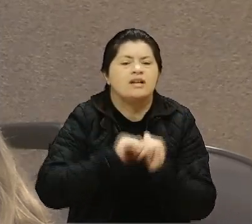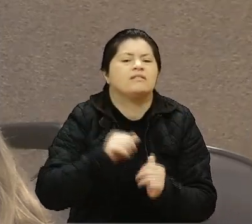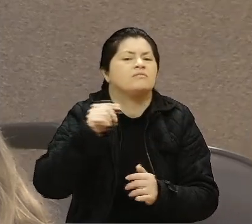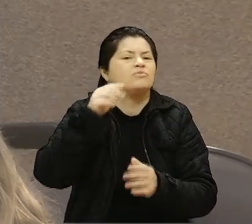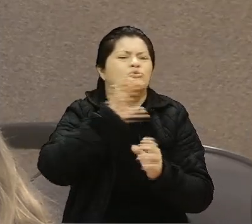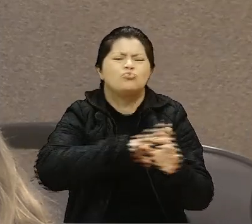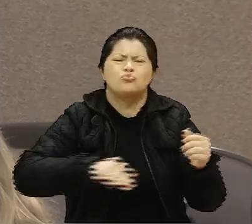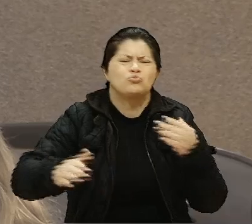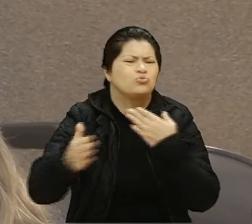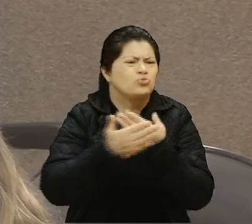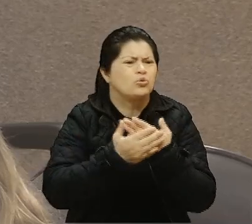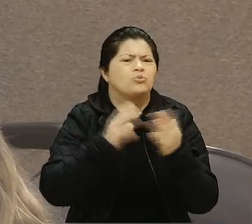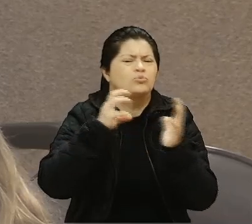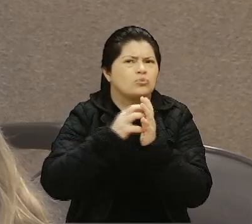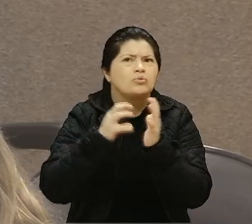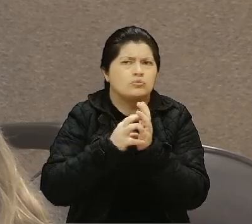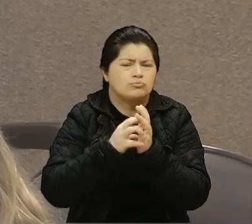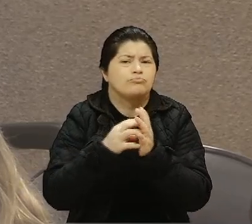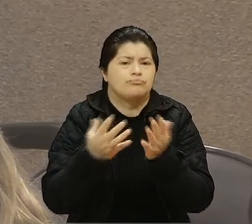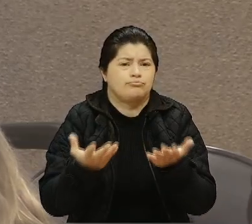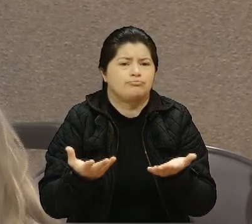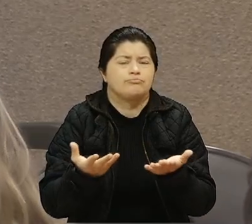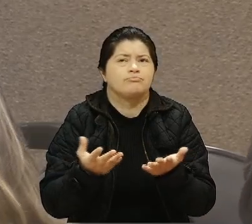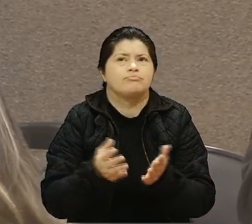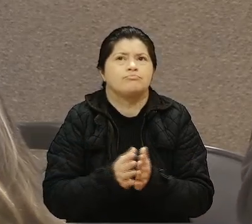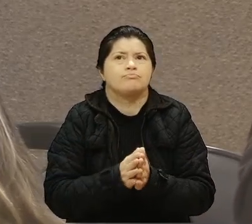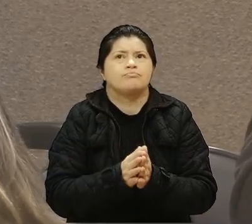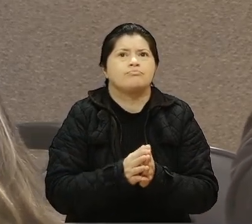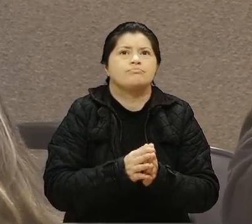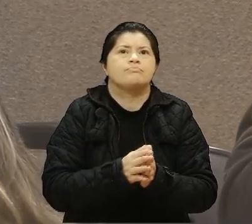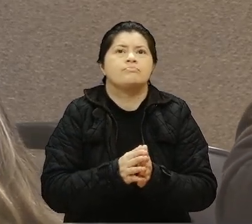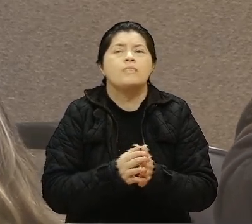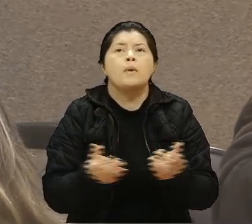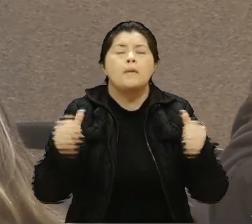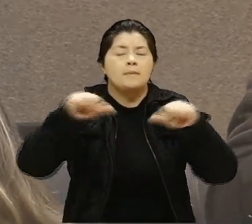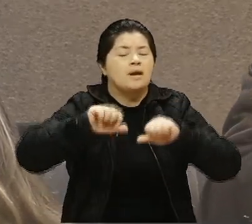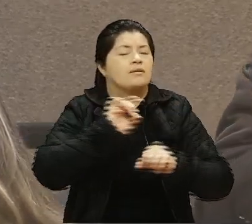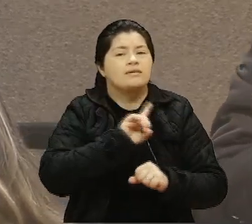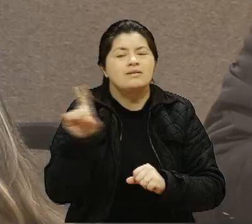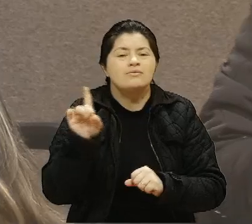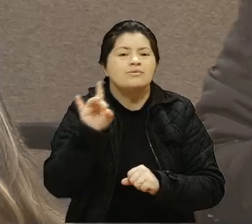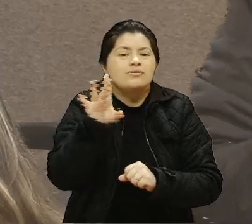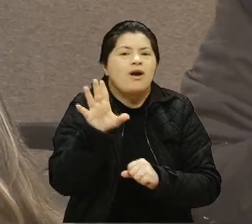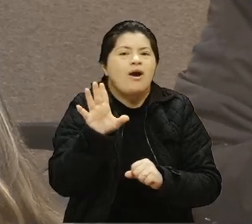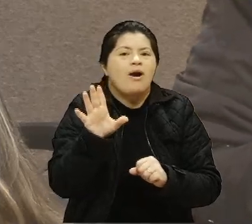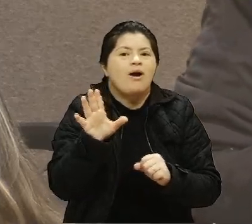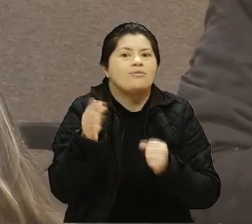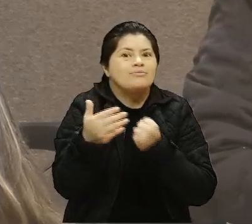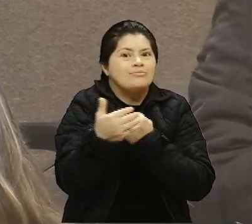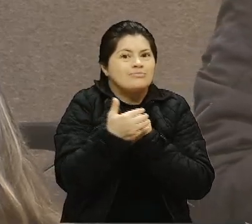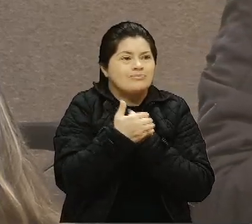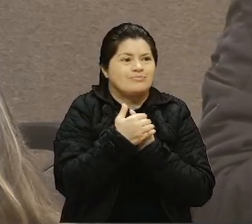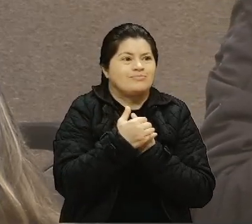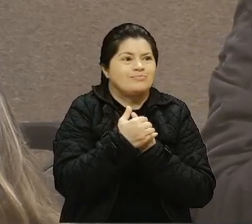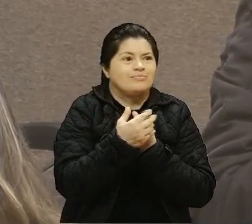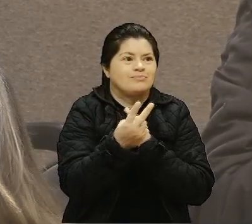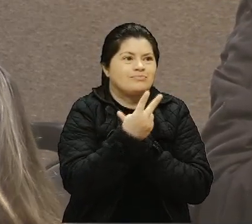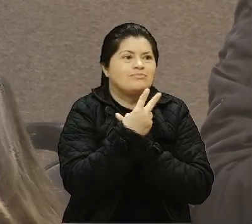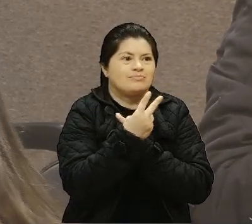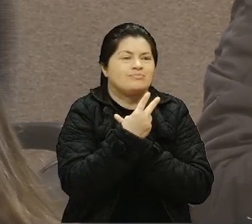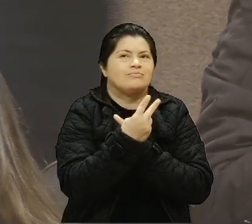de tudo. Estou falando de todos os partidos. O pior não é só se autoproteger, é secretamente se